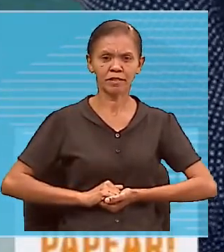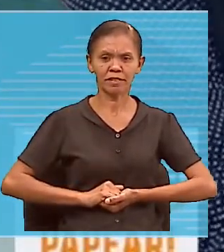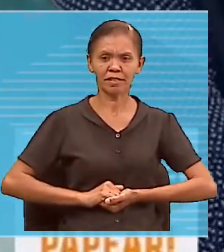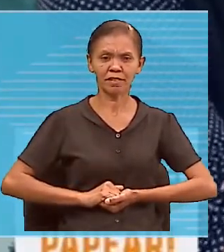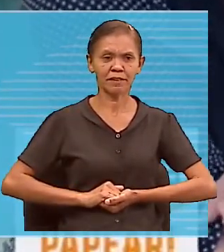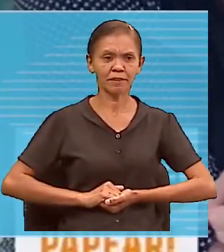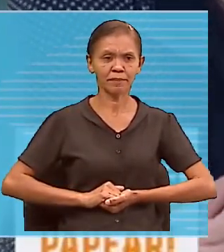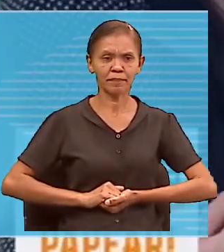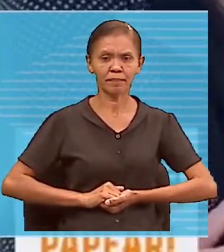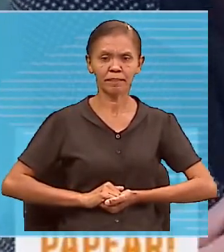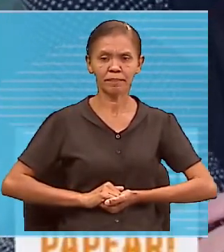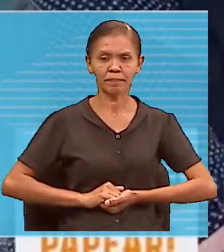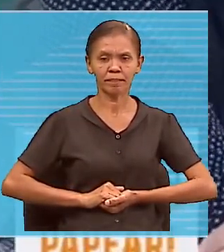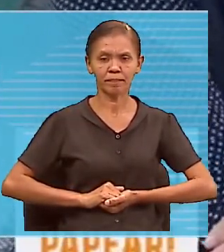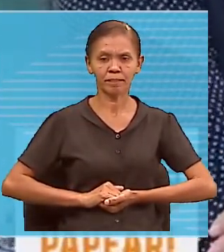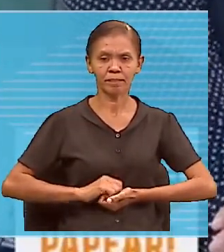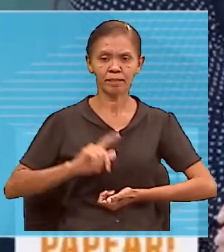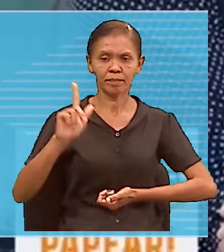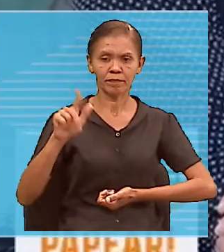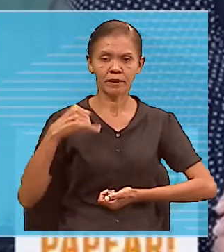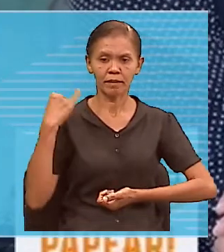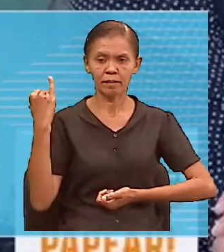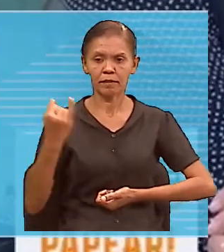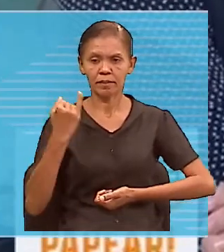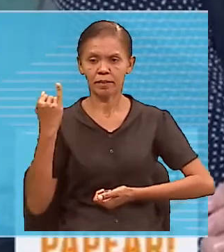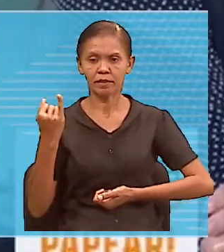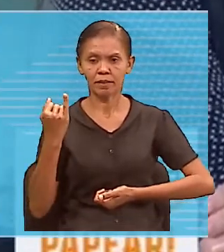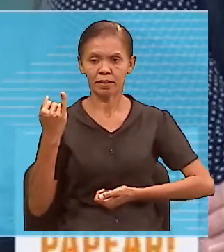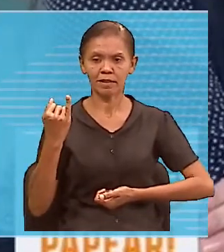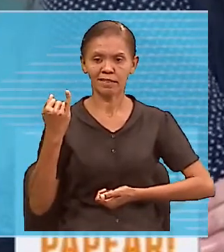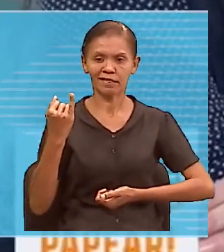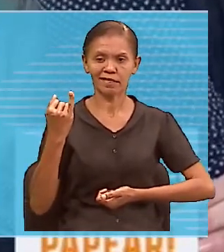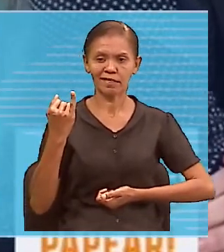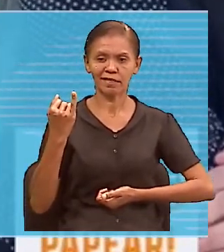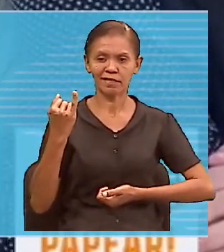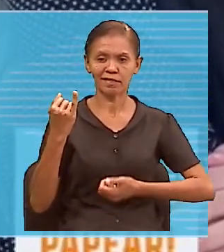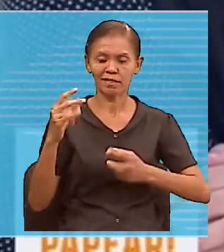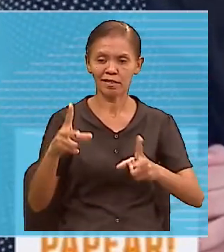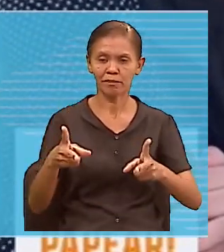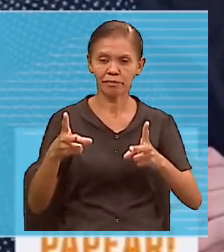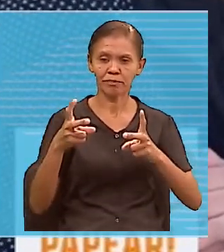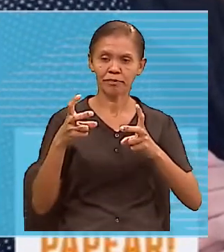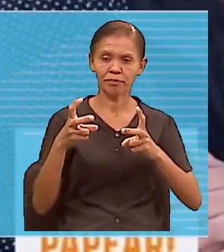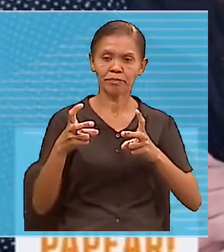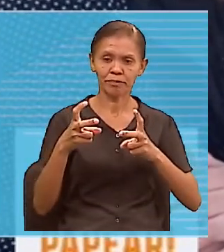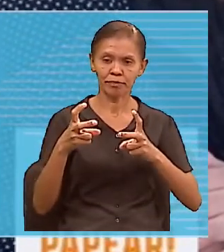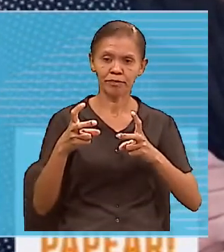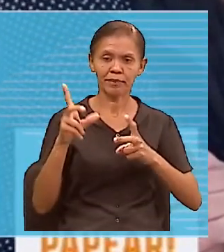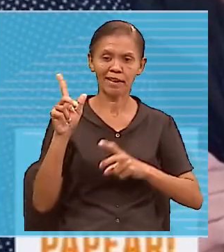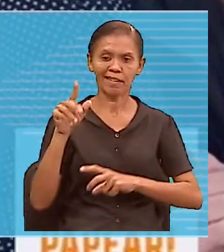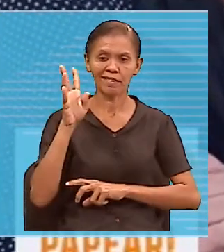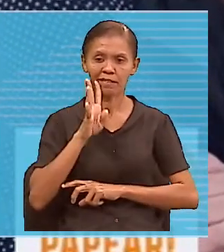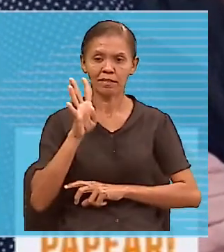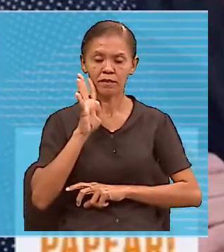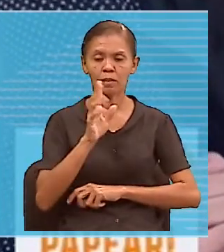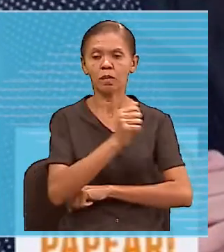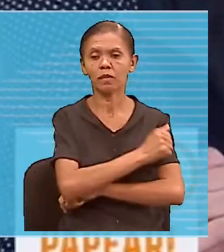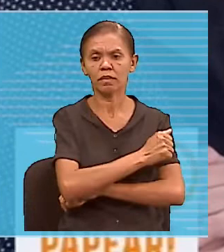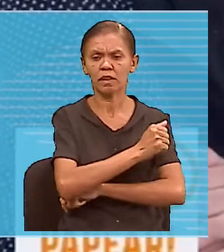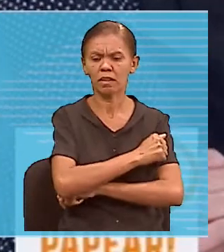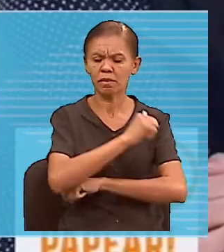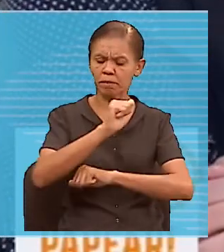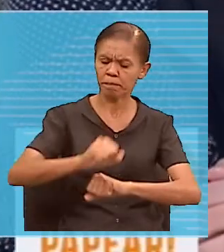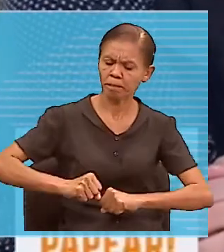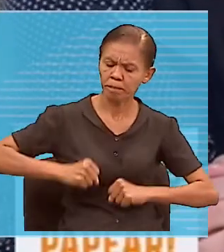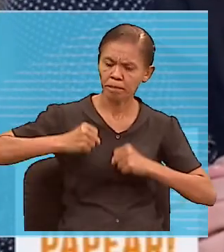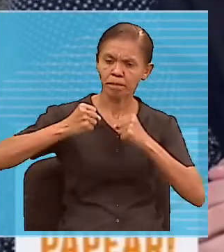sobre o professor, é bacana. E os alunos também se empenharam bastante, eles deram o máximo de si. Recolhemos alguns livros,